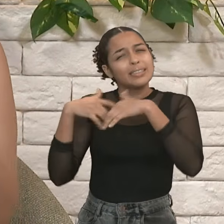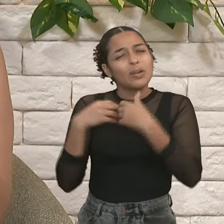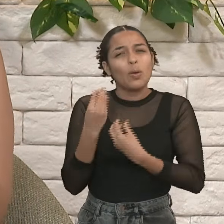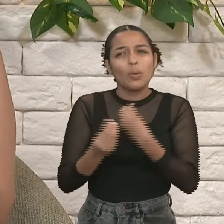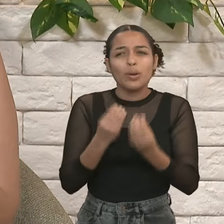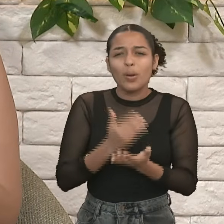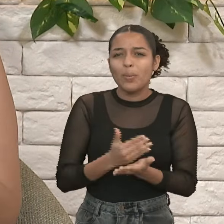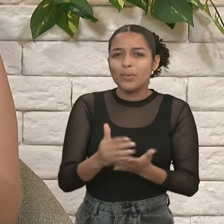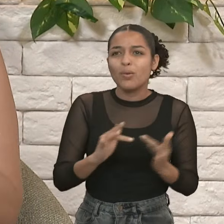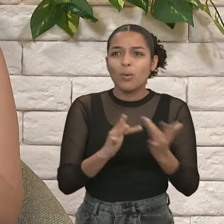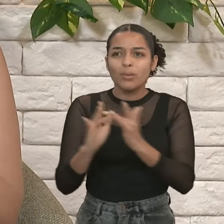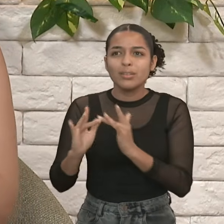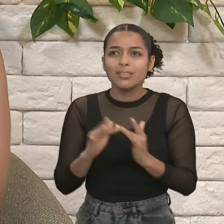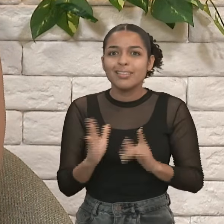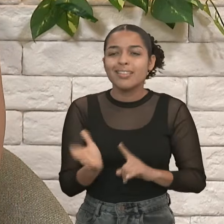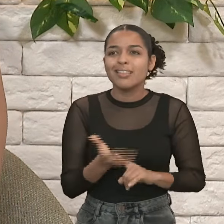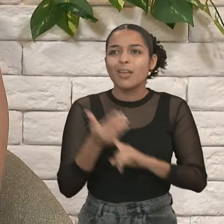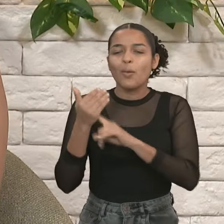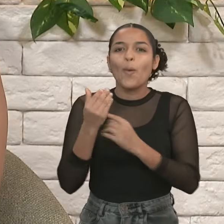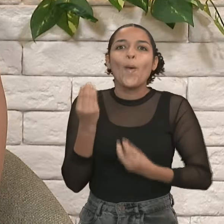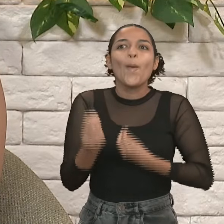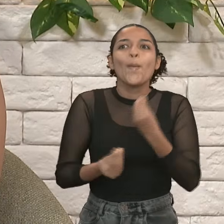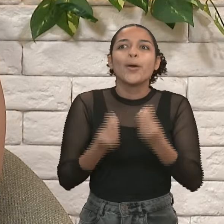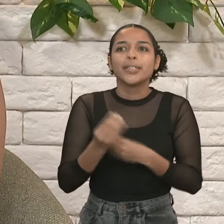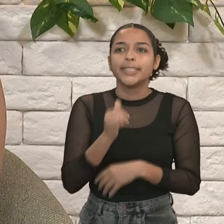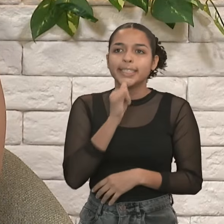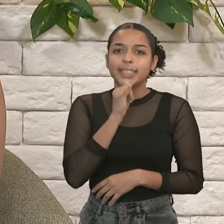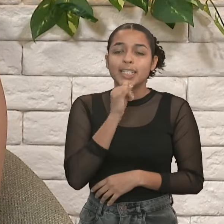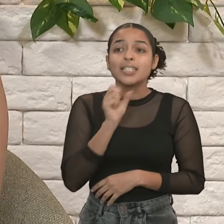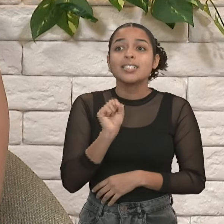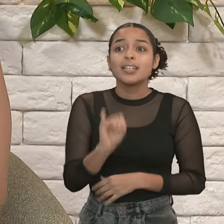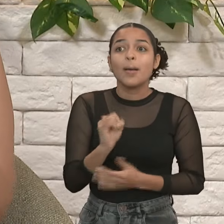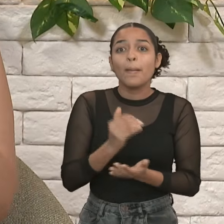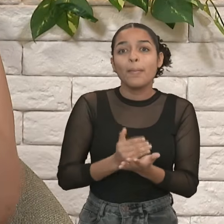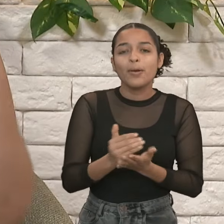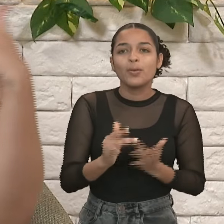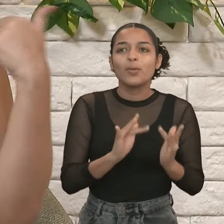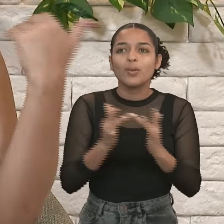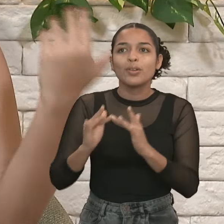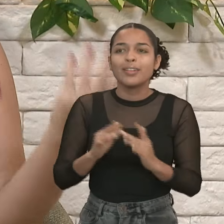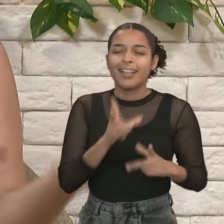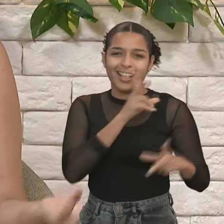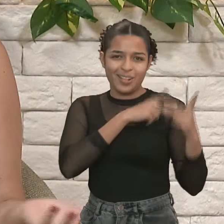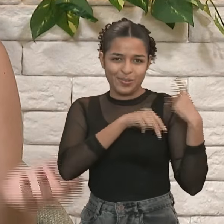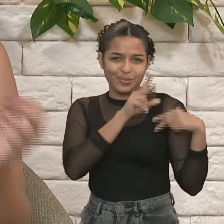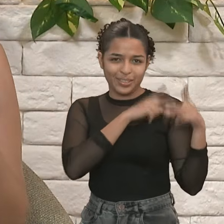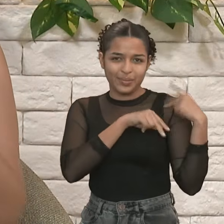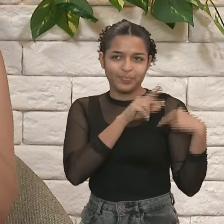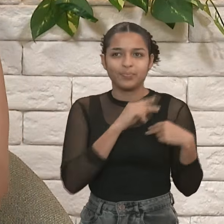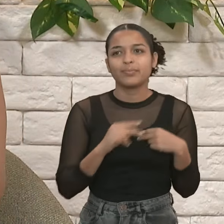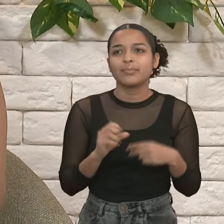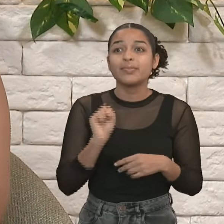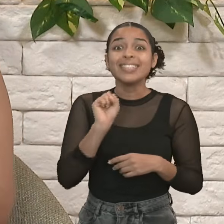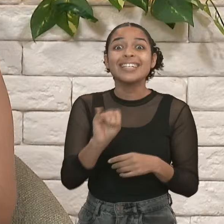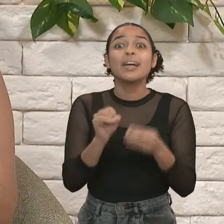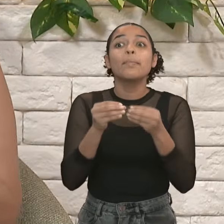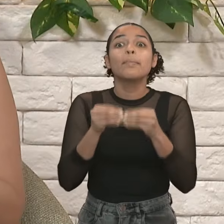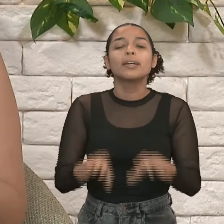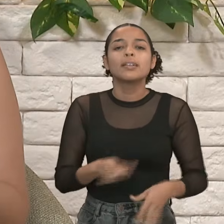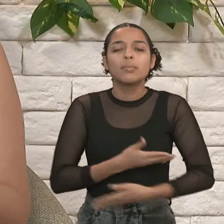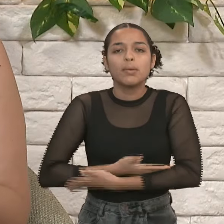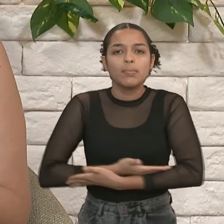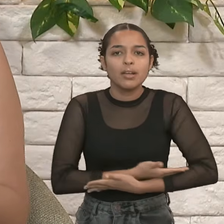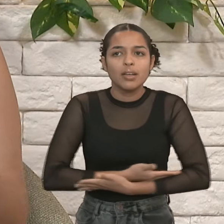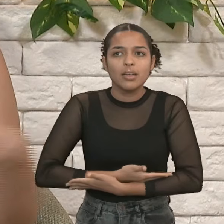para a adolescência, a gente tem especificidades ali dentro da adolescência. Falar dos prejuízos para bebês, para crianças em idade